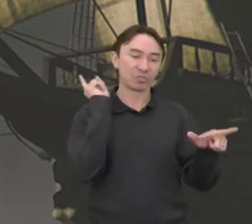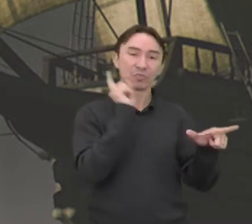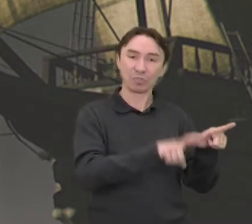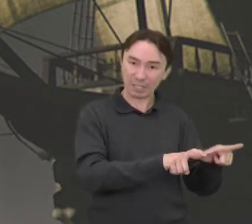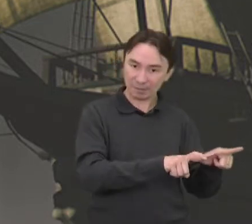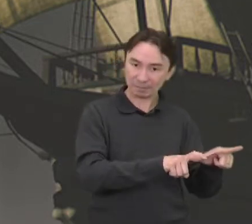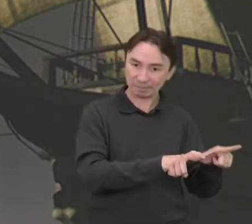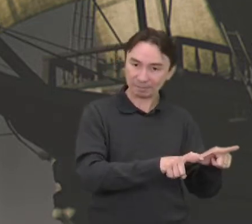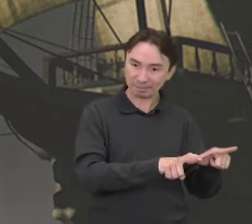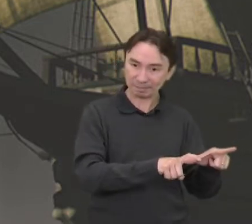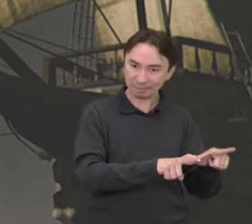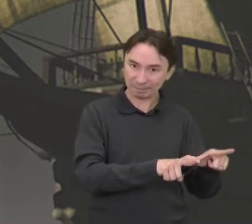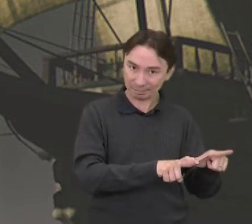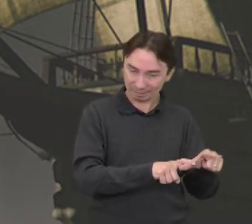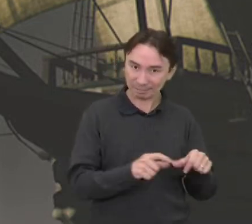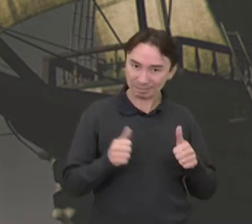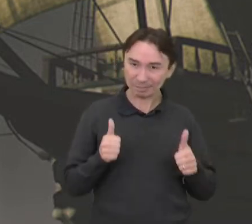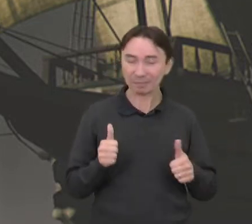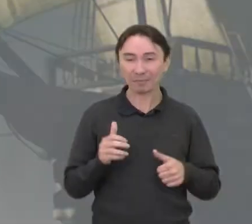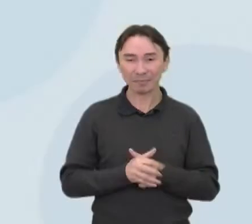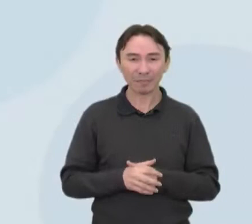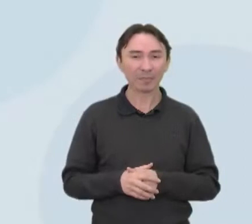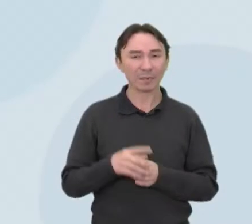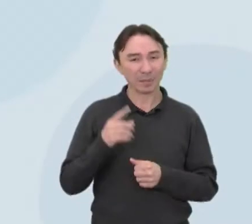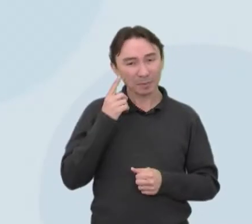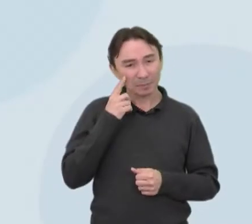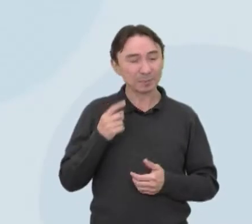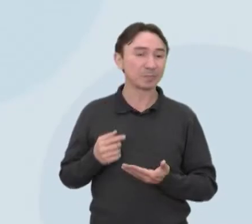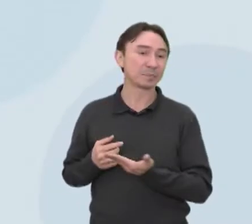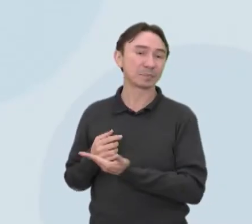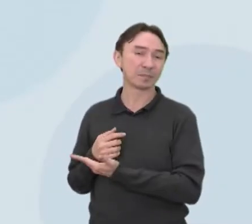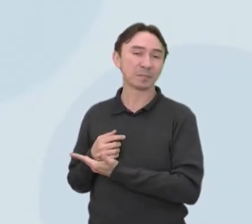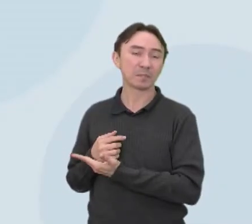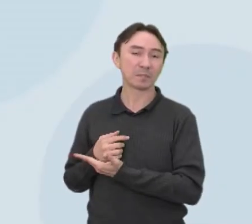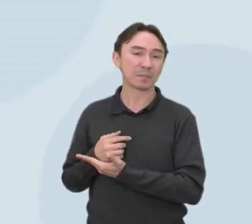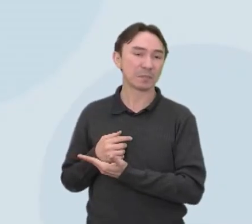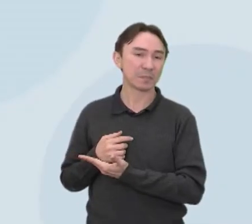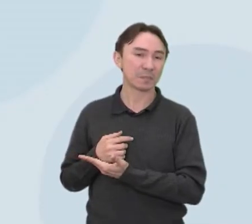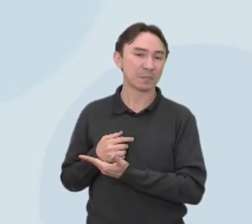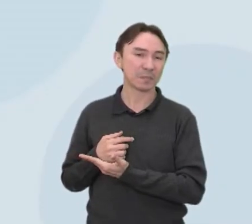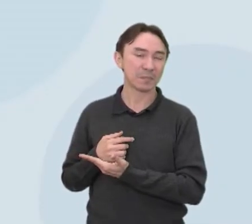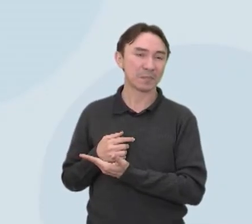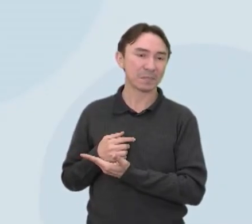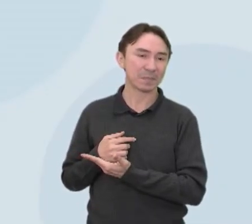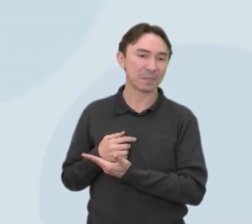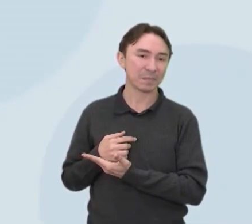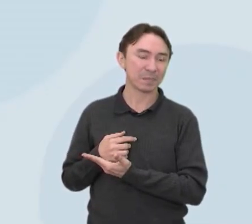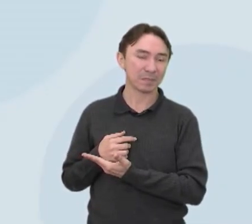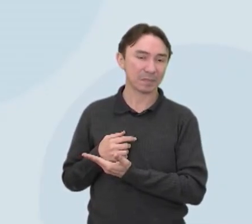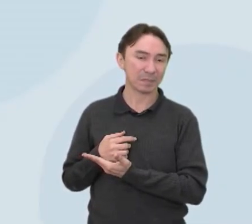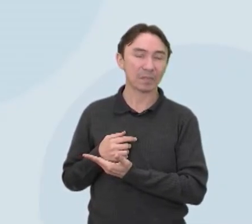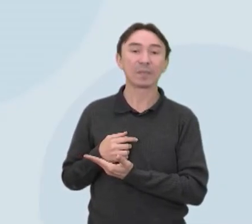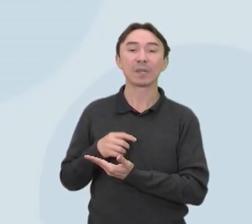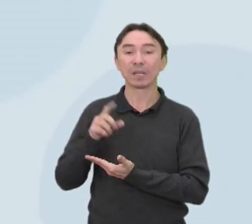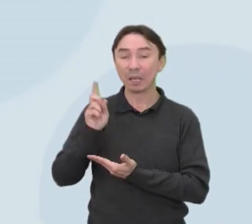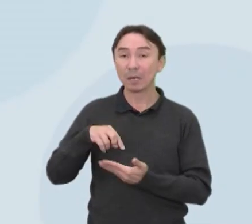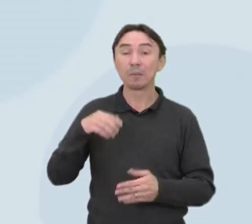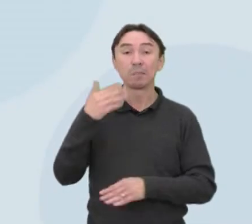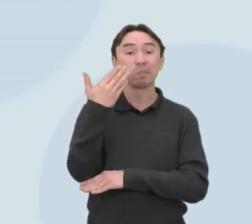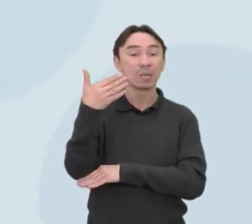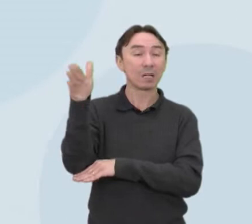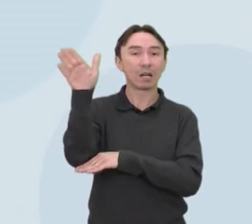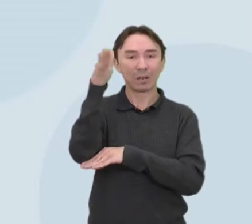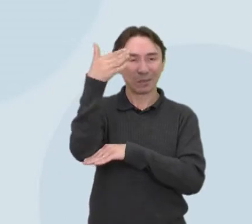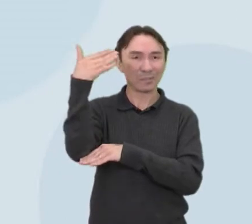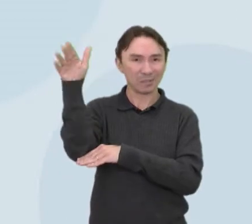Pessoal, tá aí na tela para vocês, né? Essa daí é uma imagem da bandeira com a cruz da Ordem de